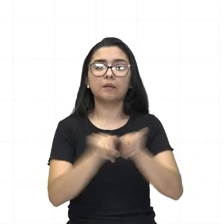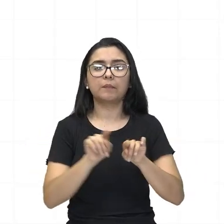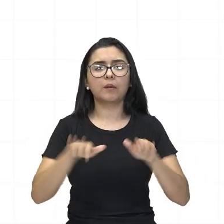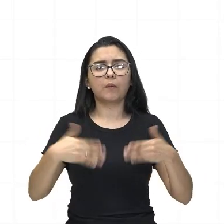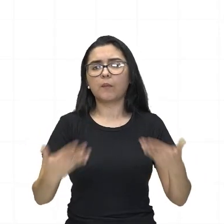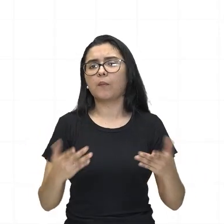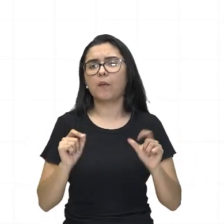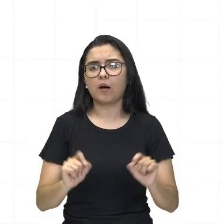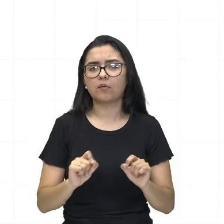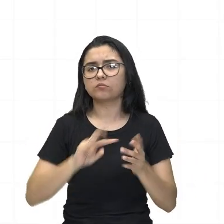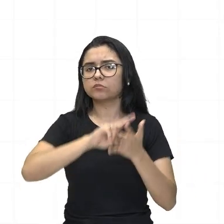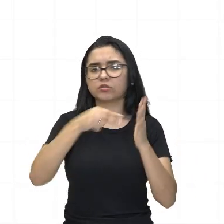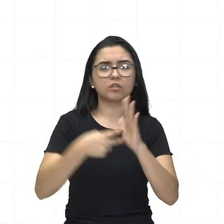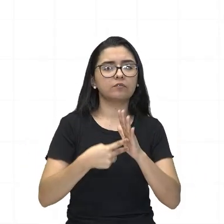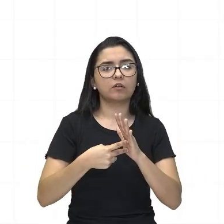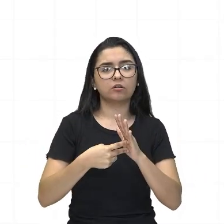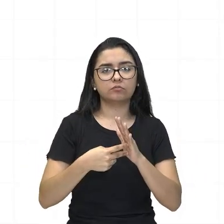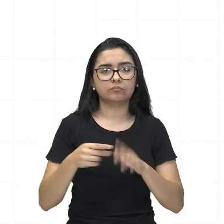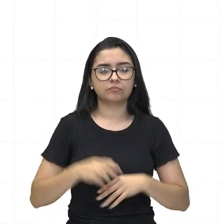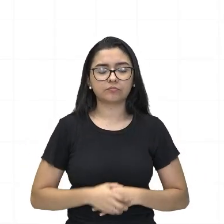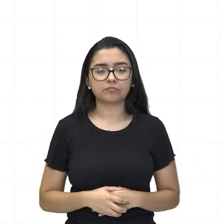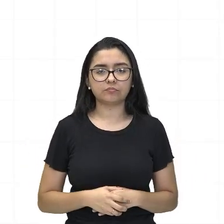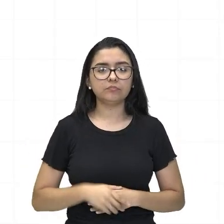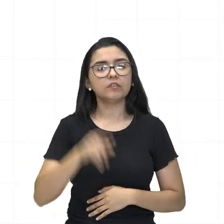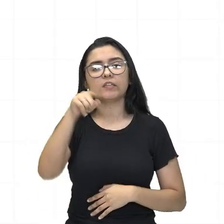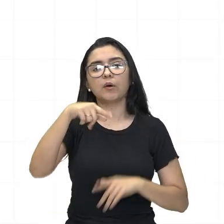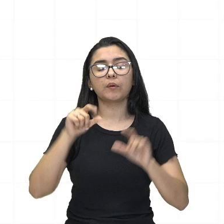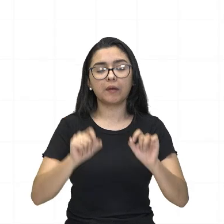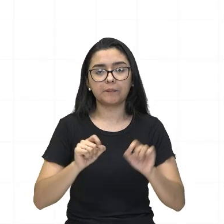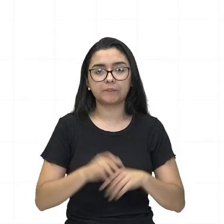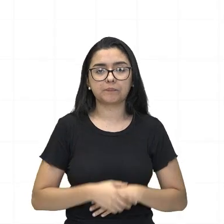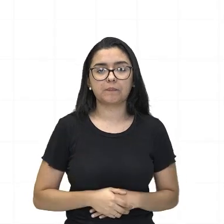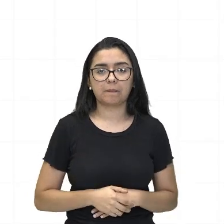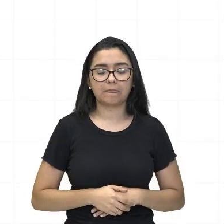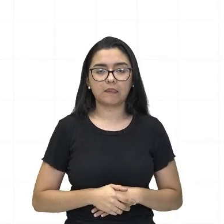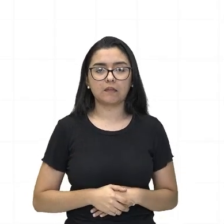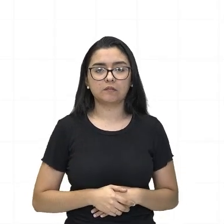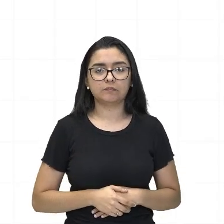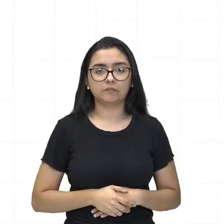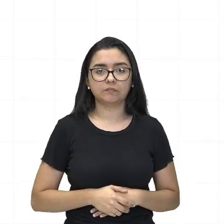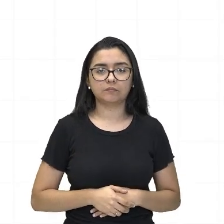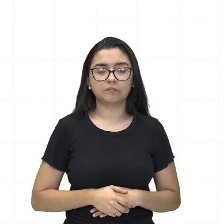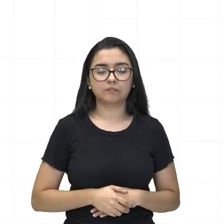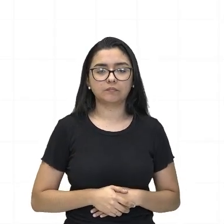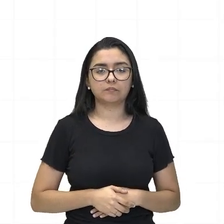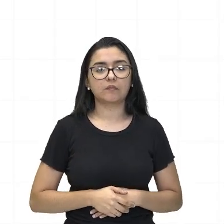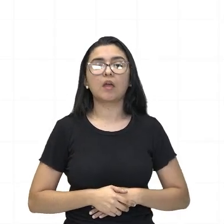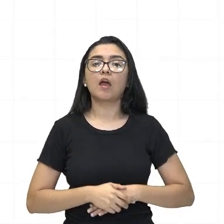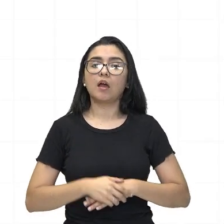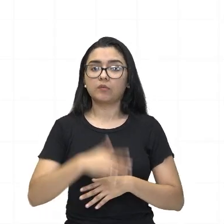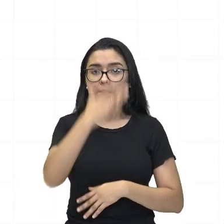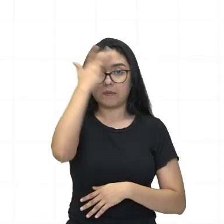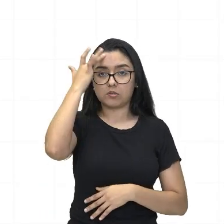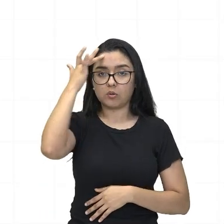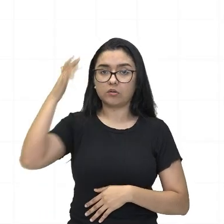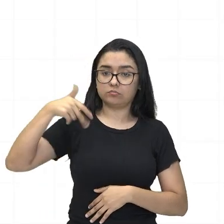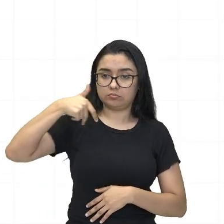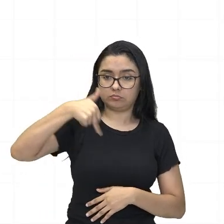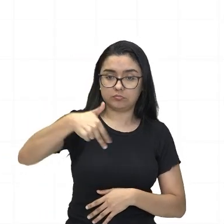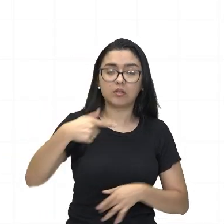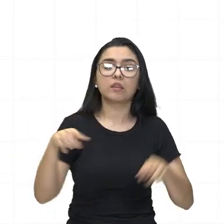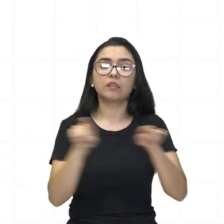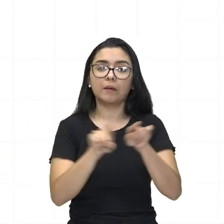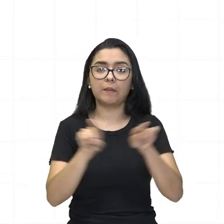o poder que ele tem, que é o poder de fazer com que tanto o pedestre como o